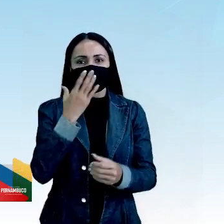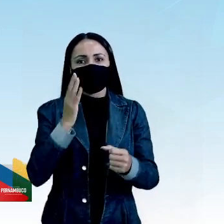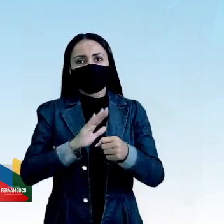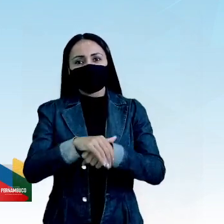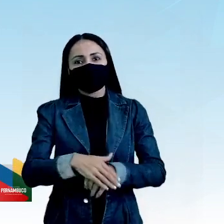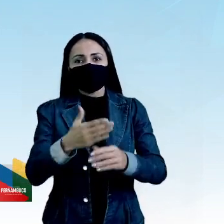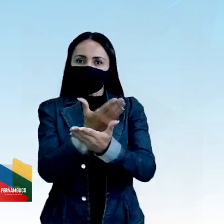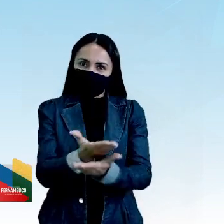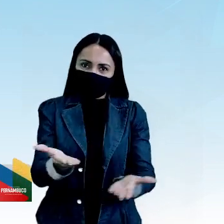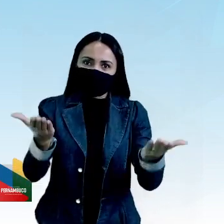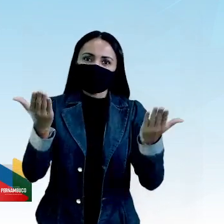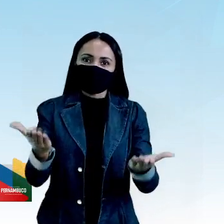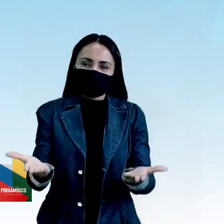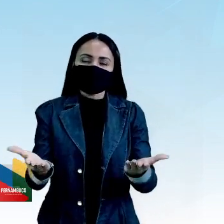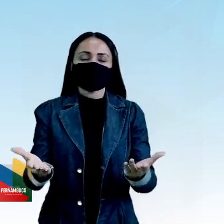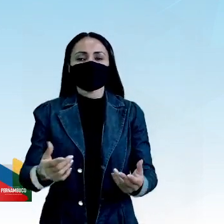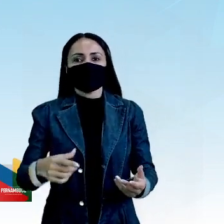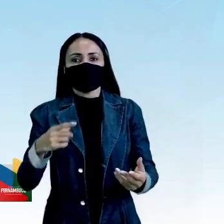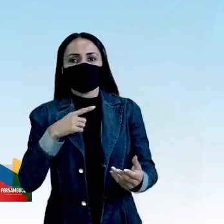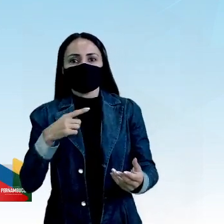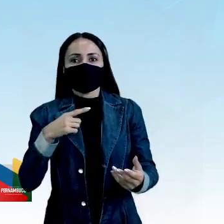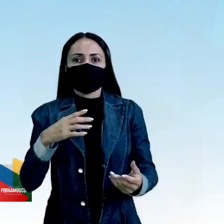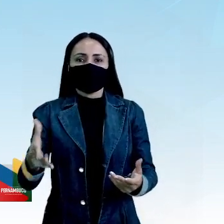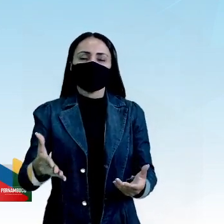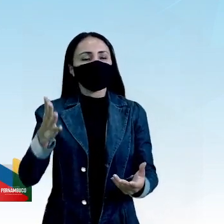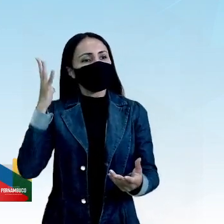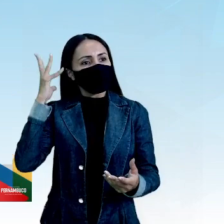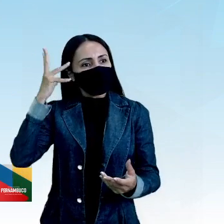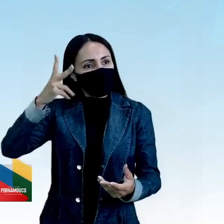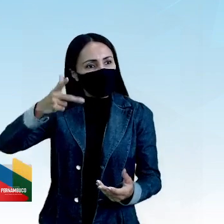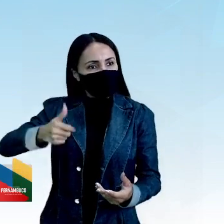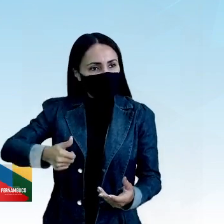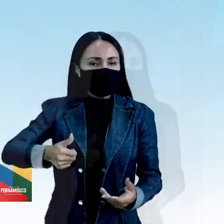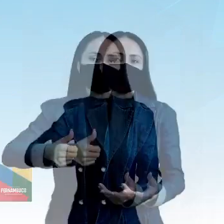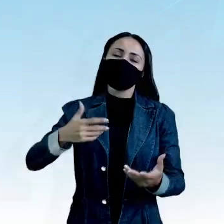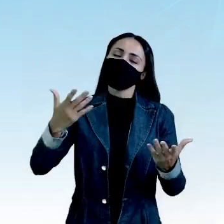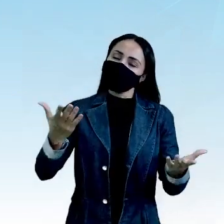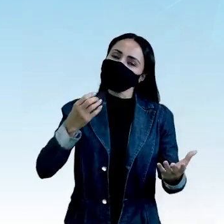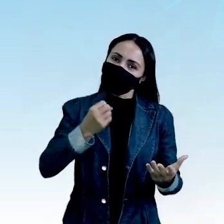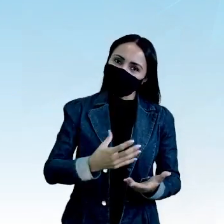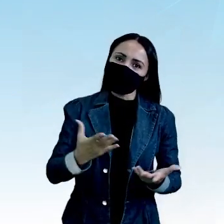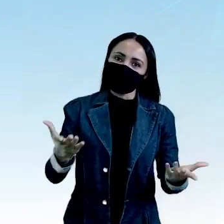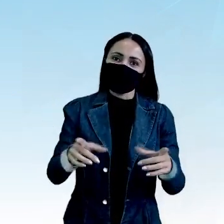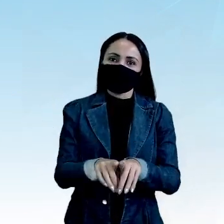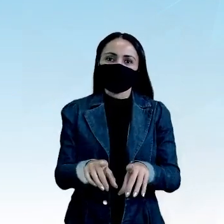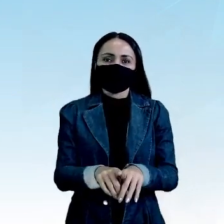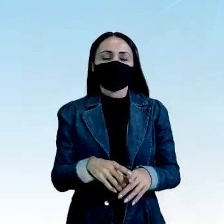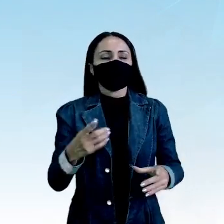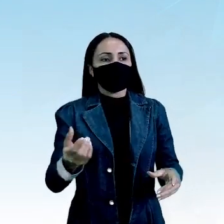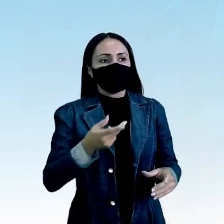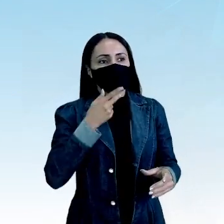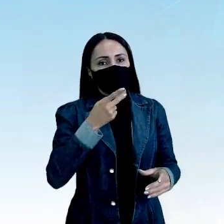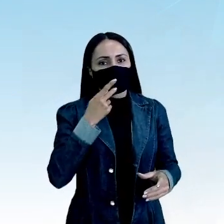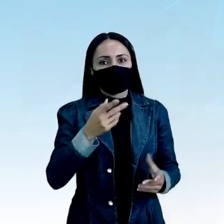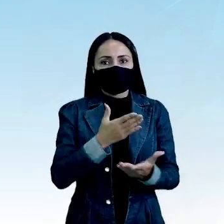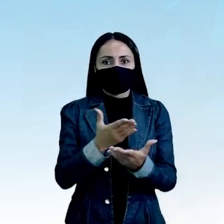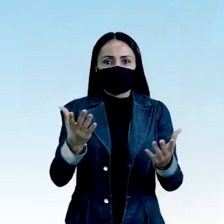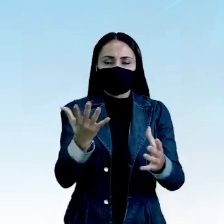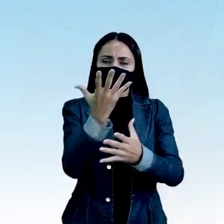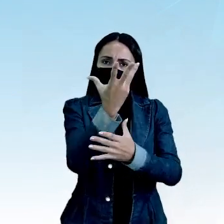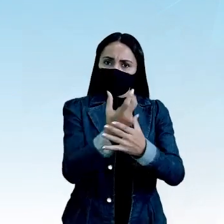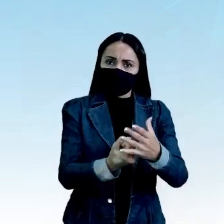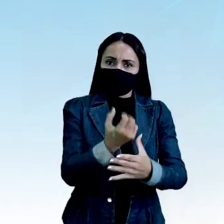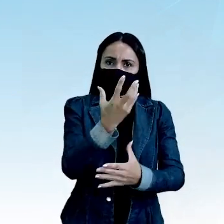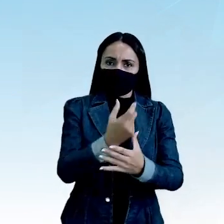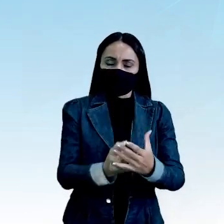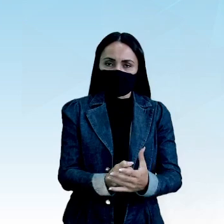noite para quem tiver de noite. E se tem aquele pessoal que gosta da madrugada, boa madrugada. Estou aqui falando para você que é do sertão, para você que é da zona